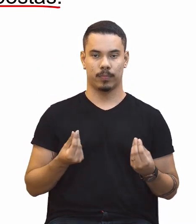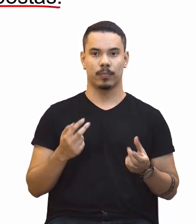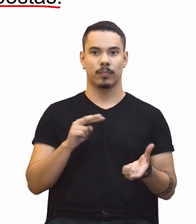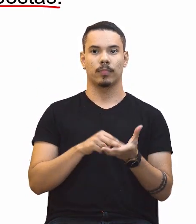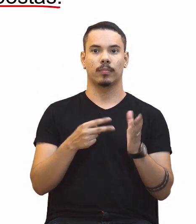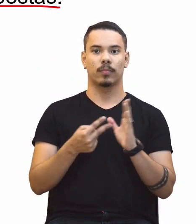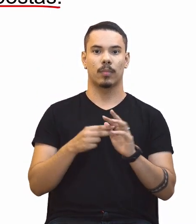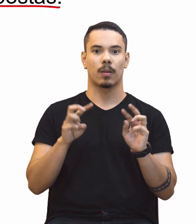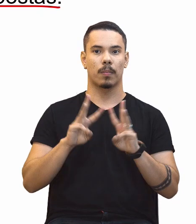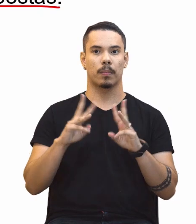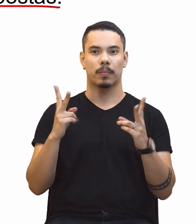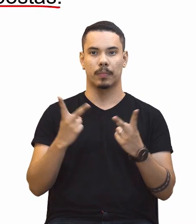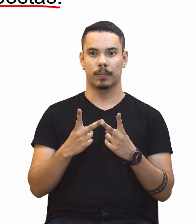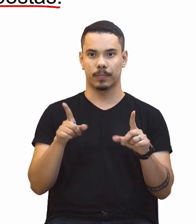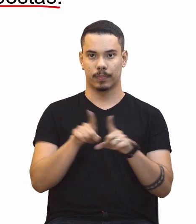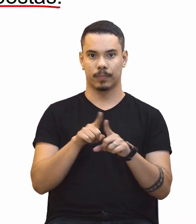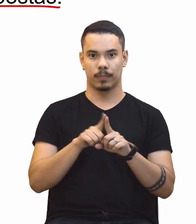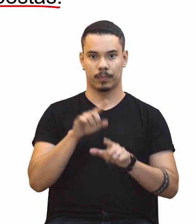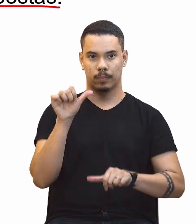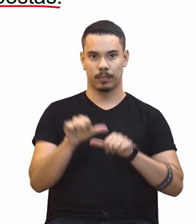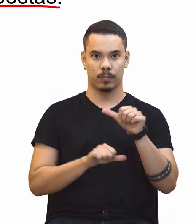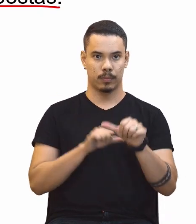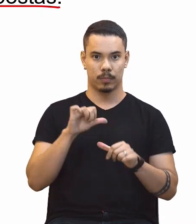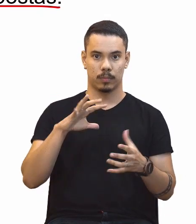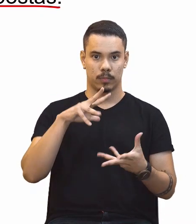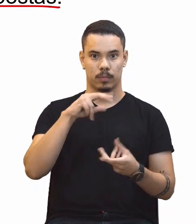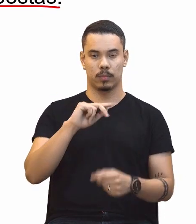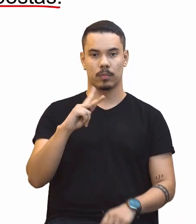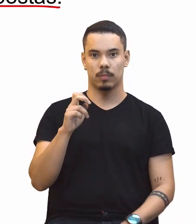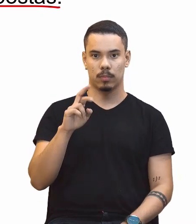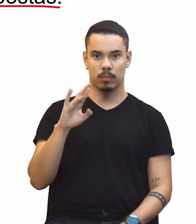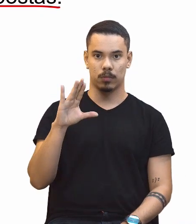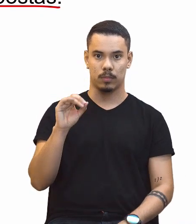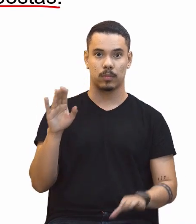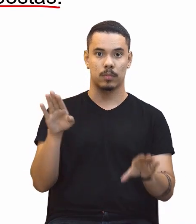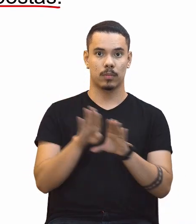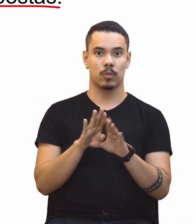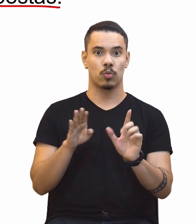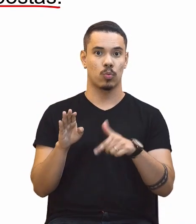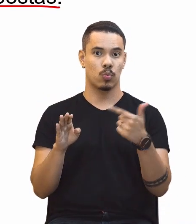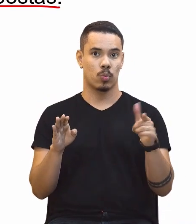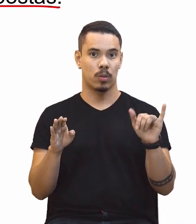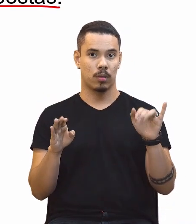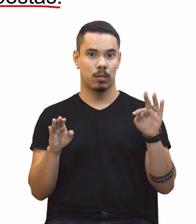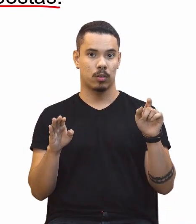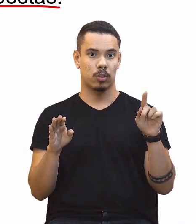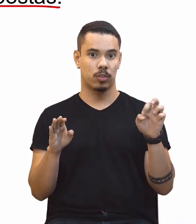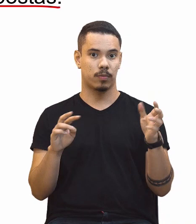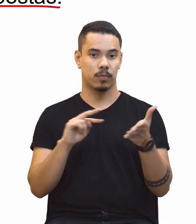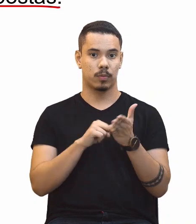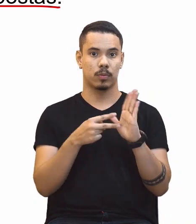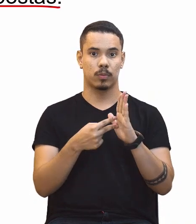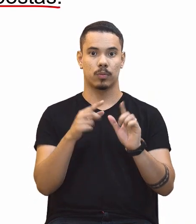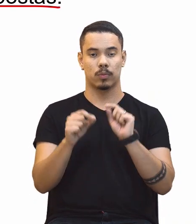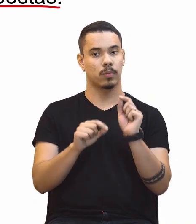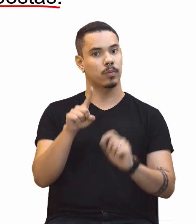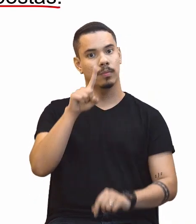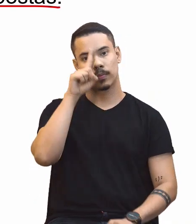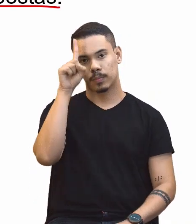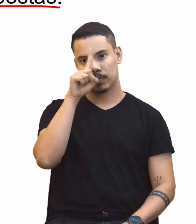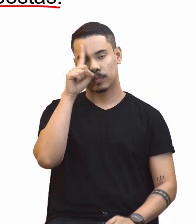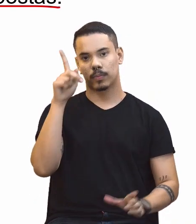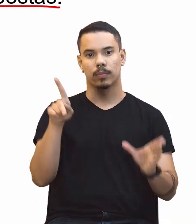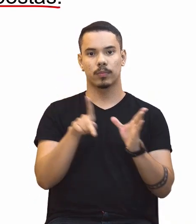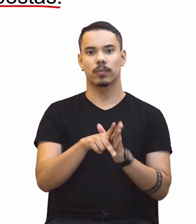às mudanças, o mundo de Heráclito, e o mundo inteligível, que corresponde às ideias que são